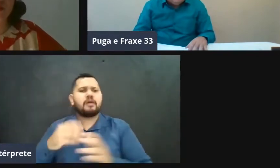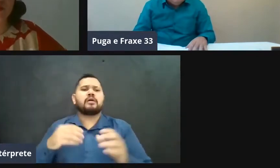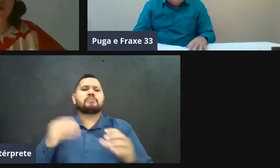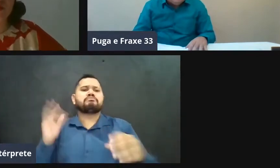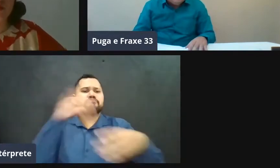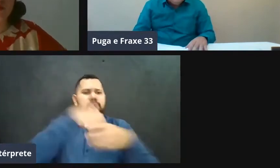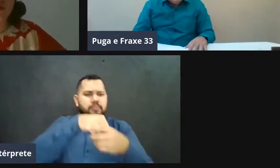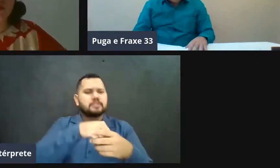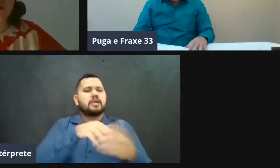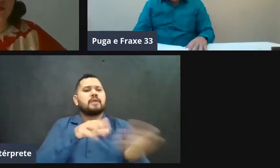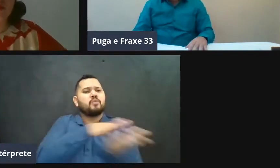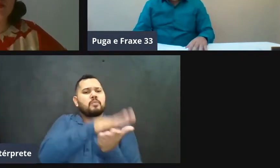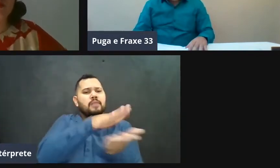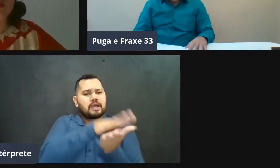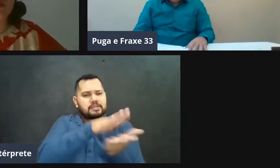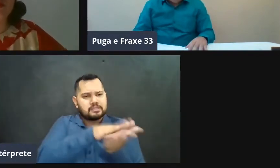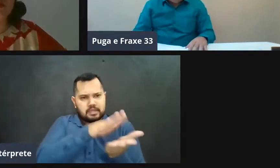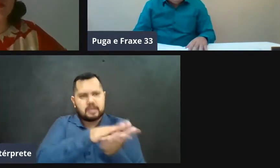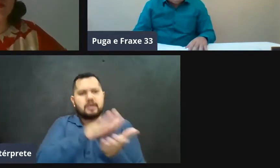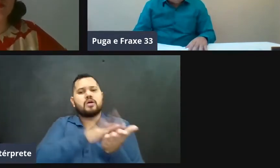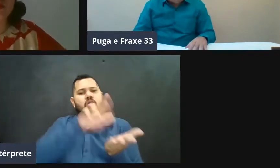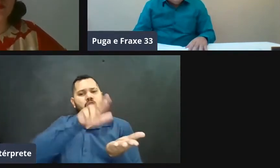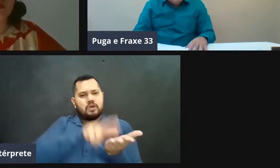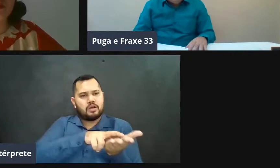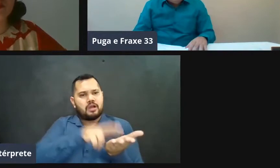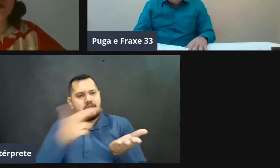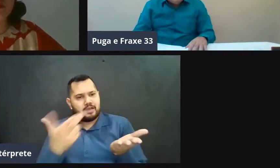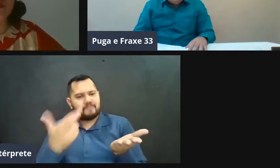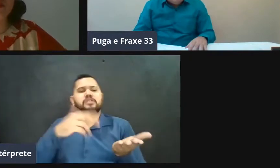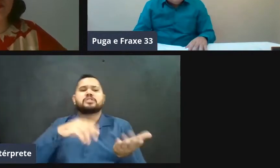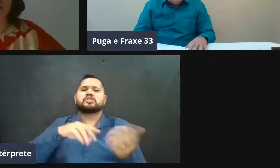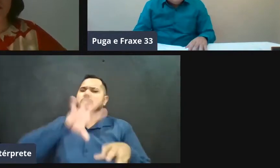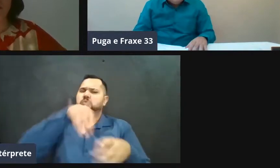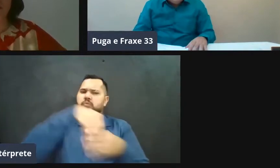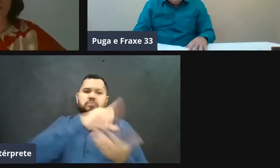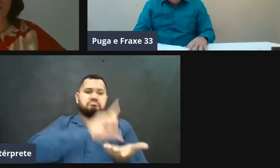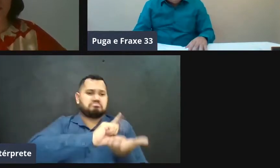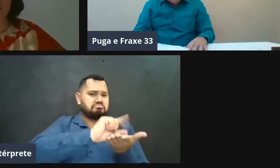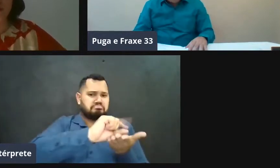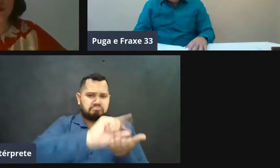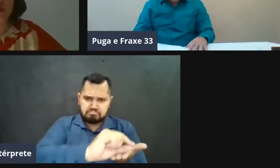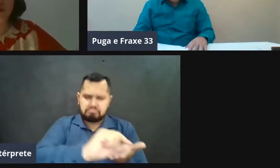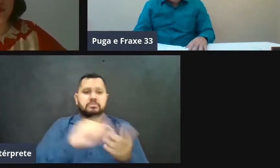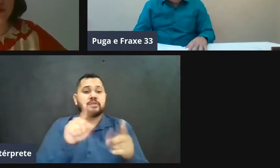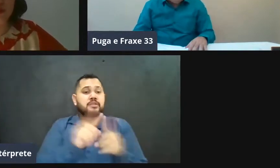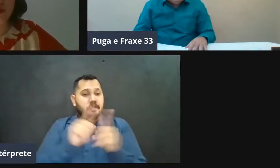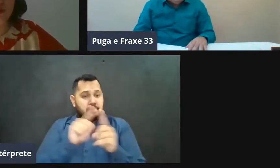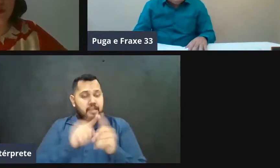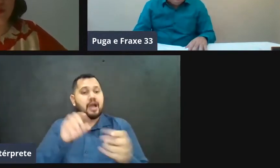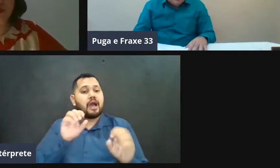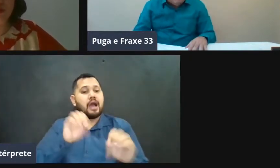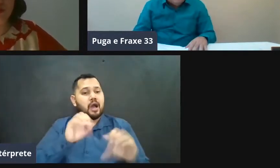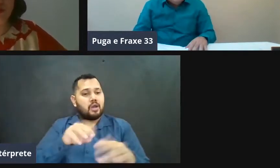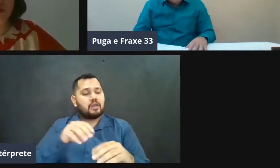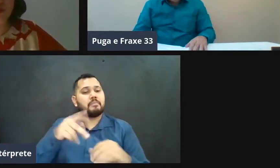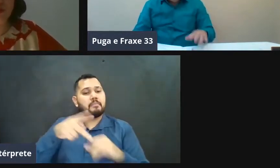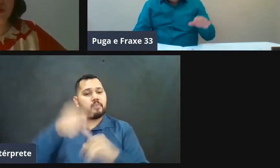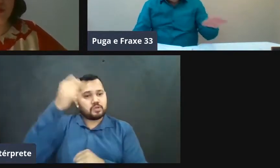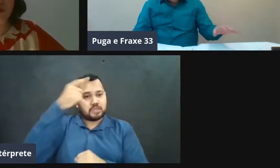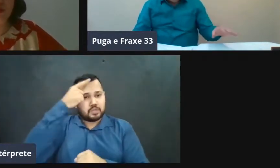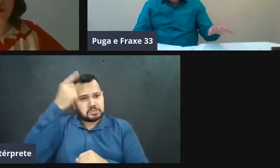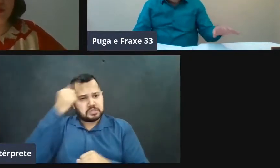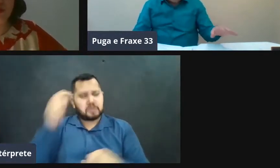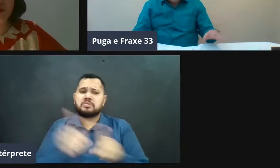revistas científicas. As aulas da pós-graduação continuaram na via remota e, é claro, as defesas também continuaram.